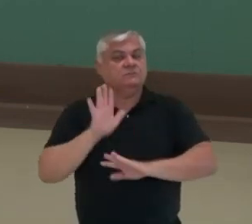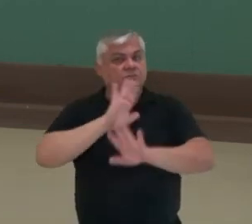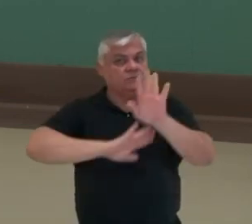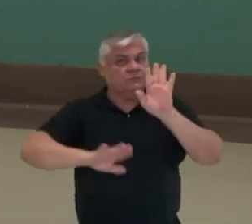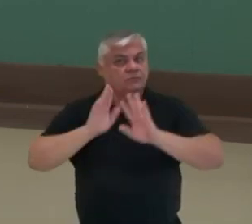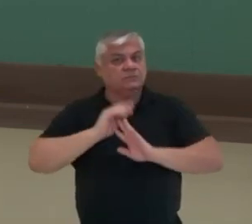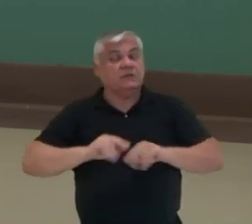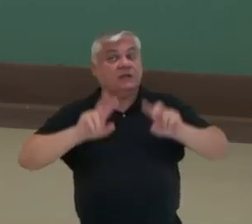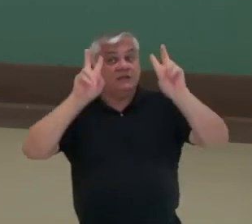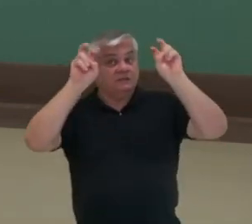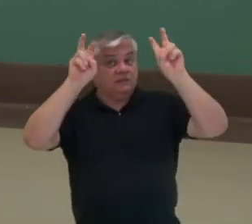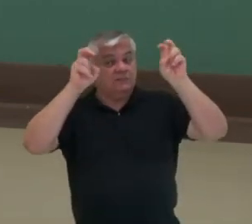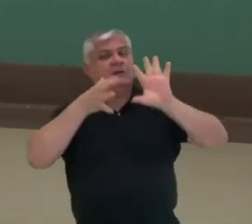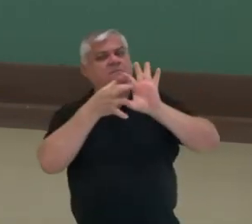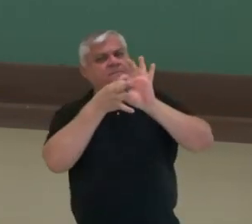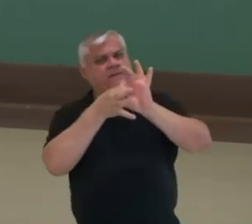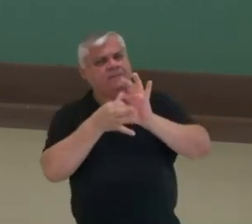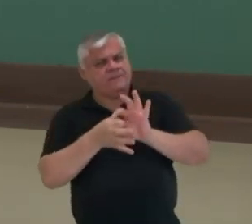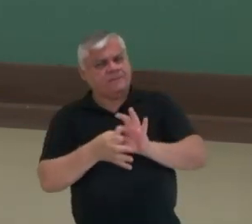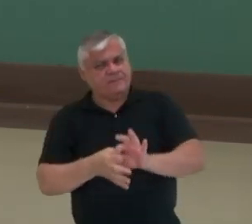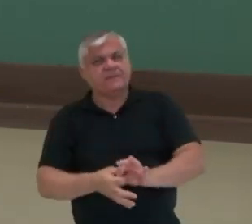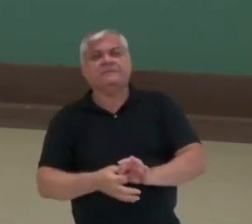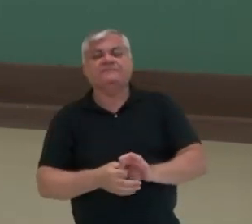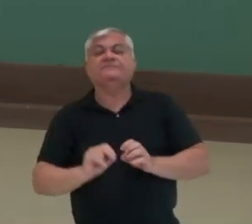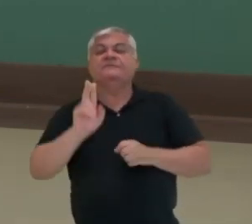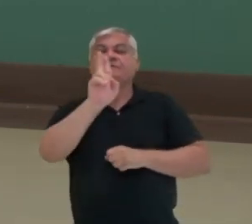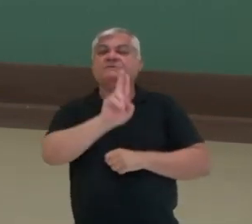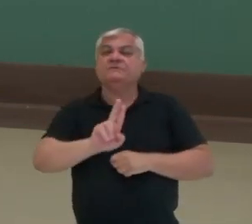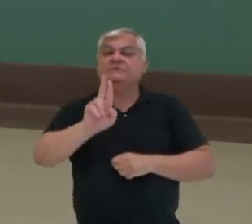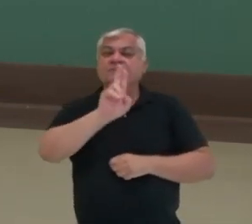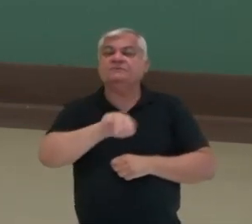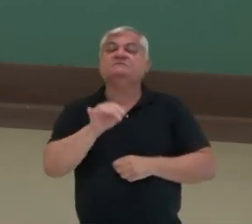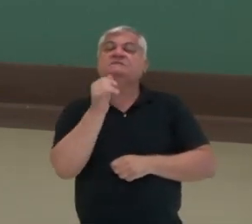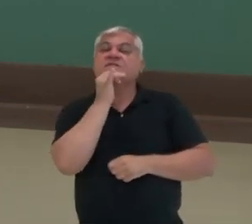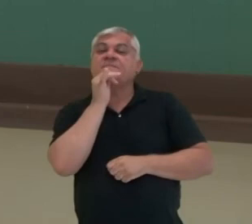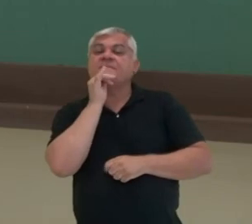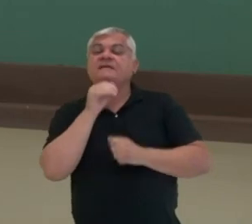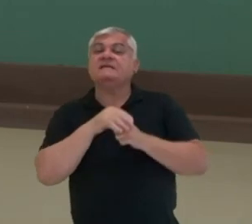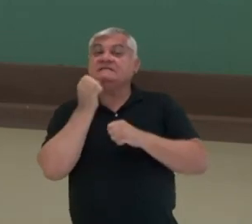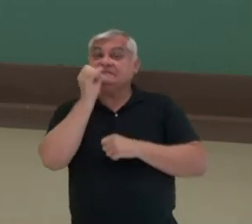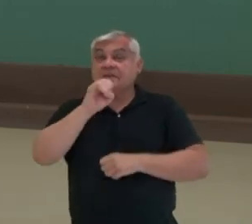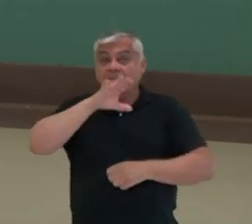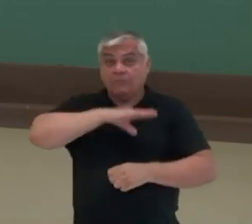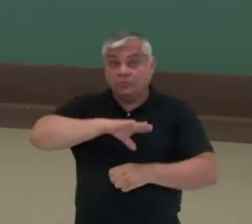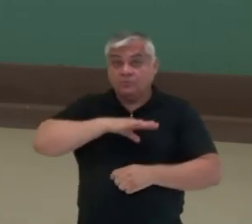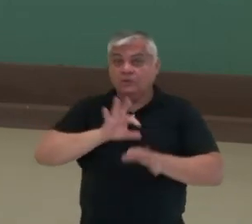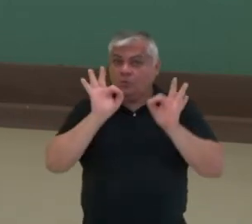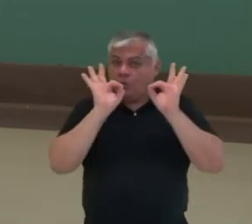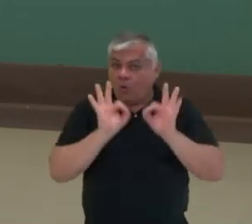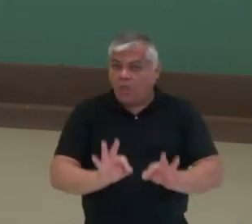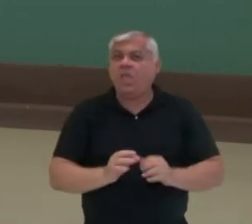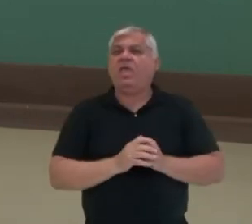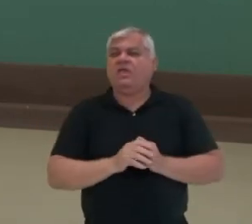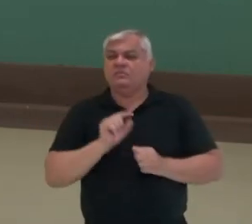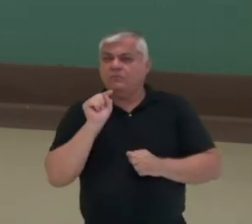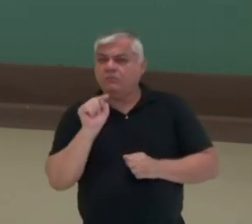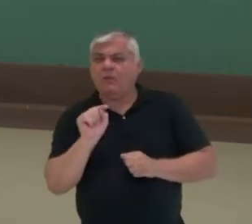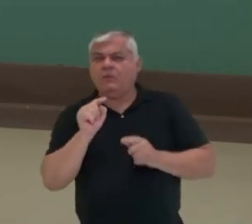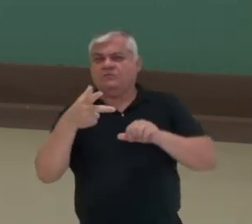tema proposto. Utilize os recursos como o verificador ortográfico, coesão,